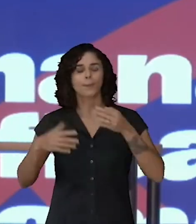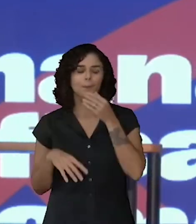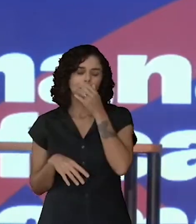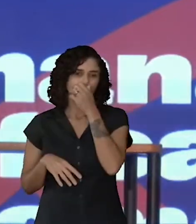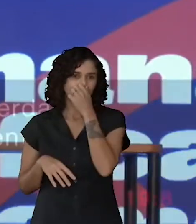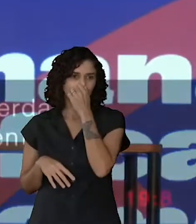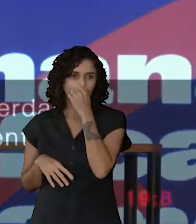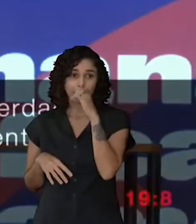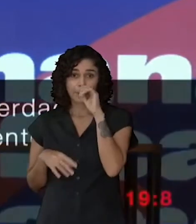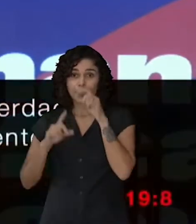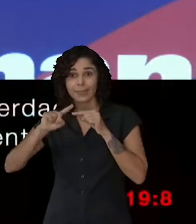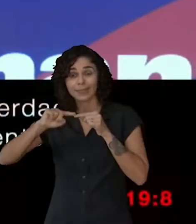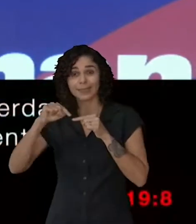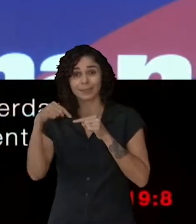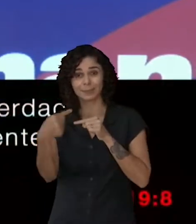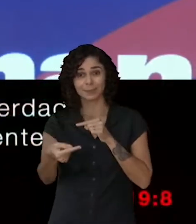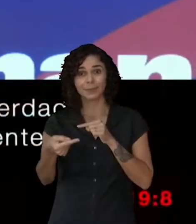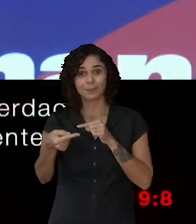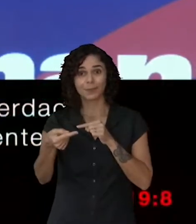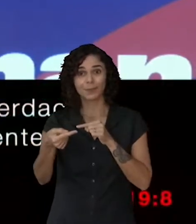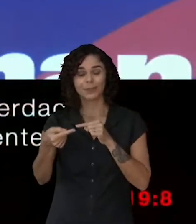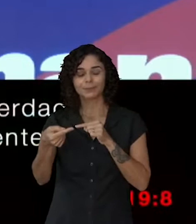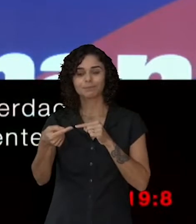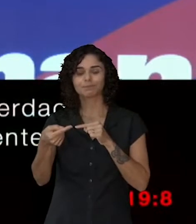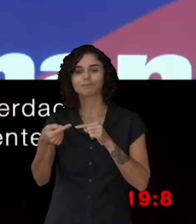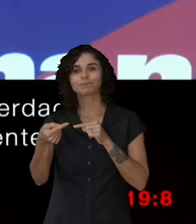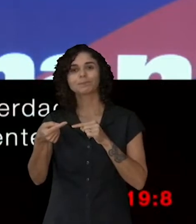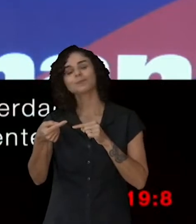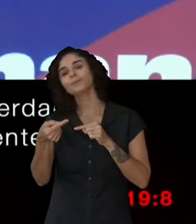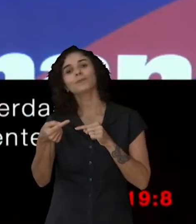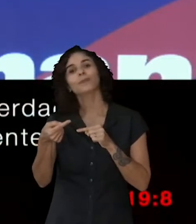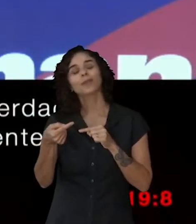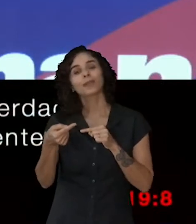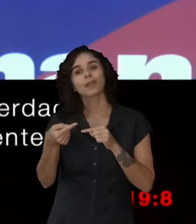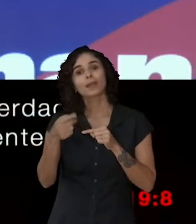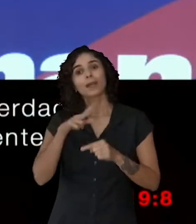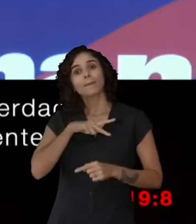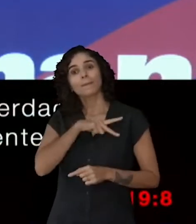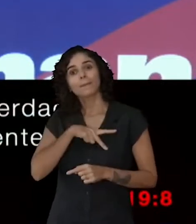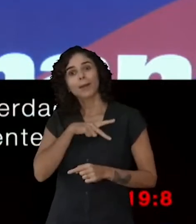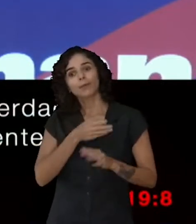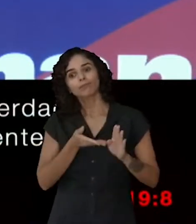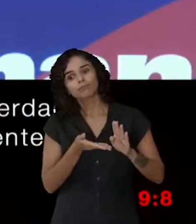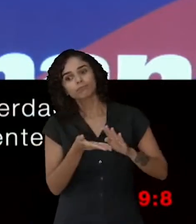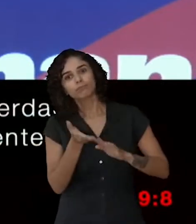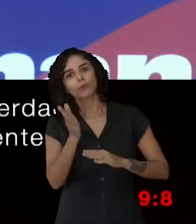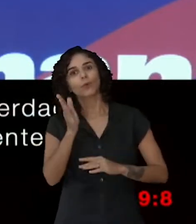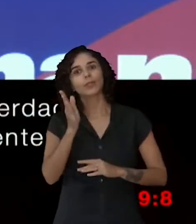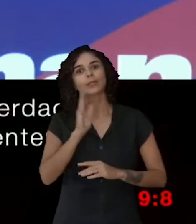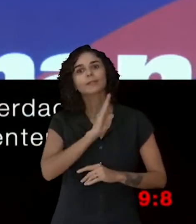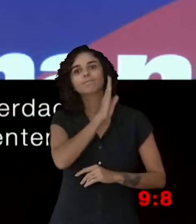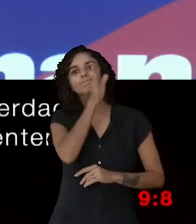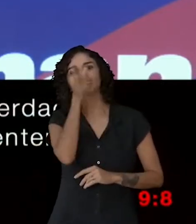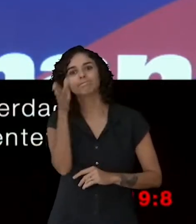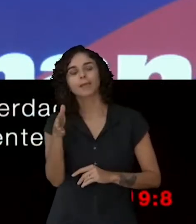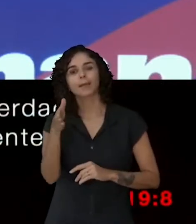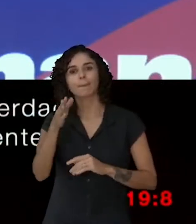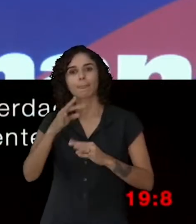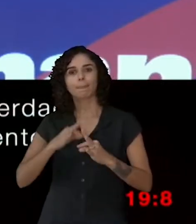Em seguida desse acontecimento, Paulo foi à sinagoga e ali